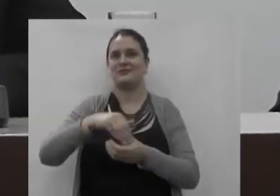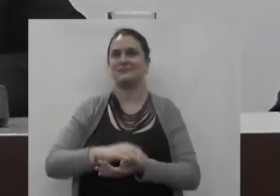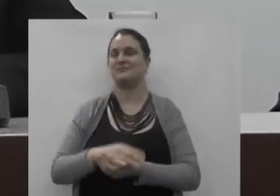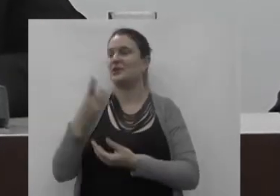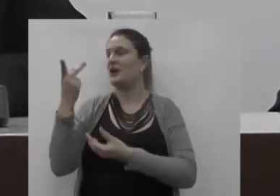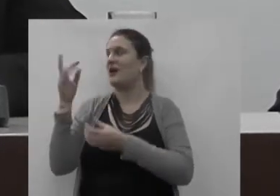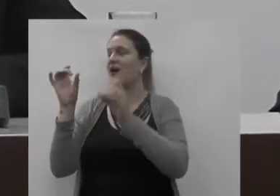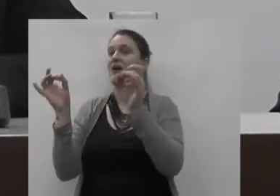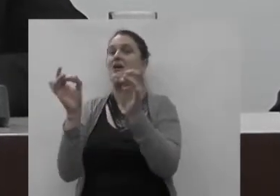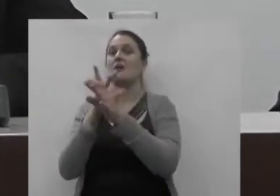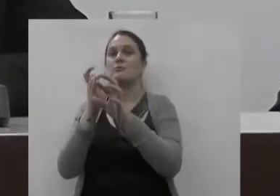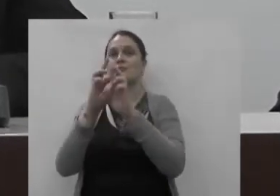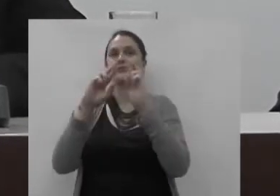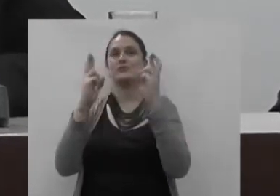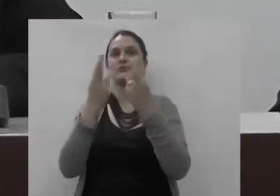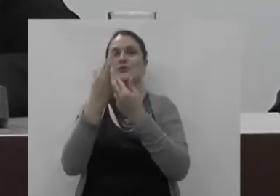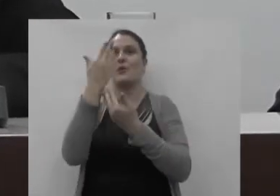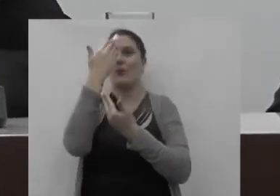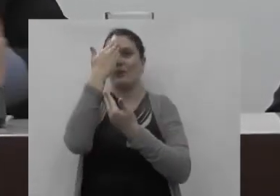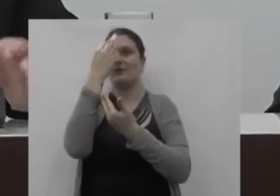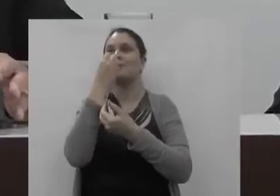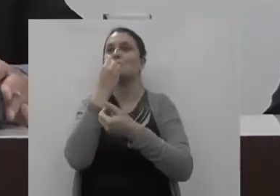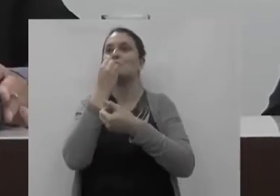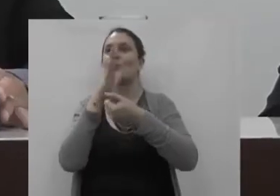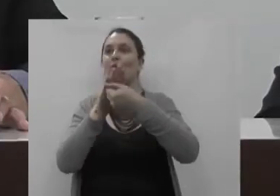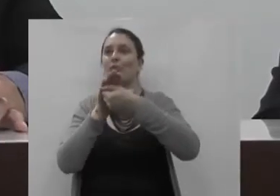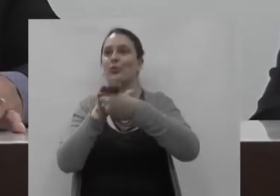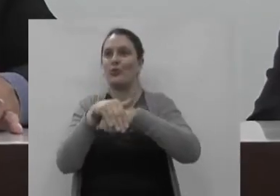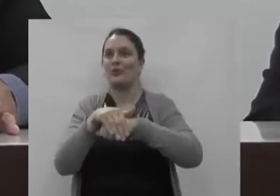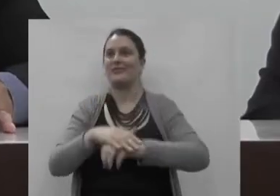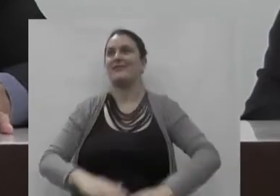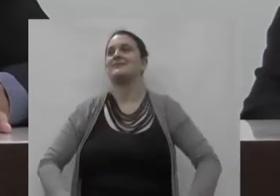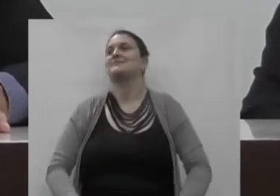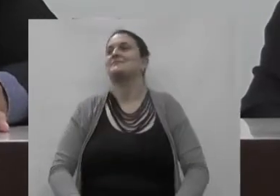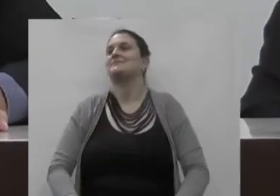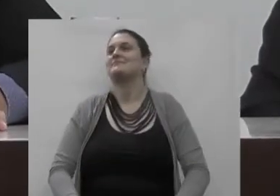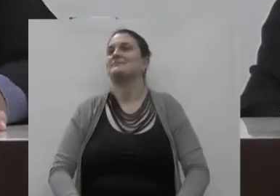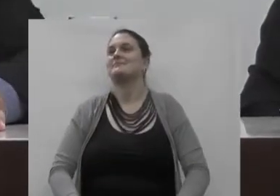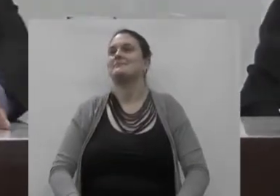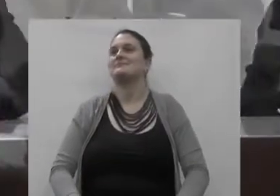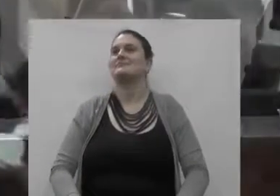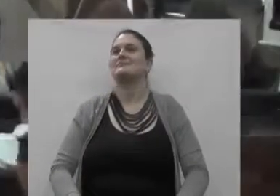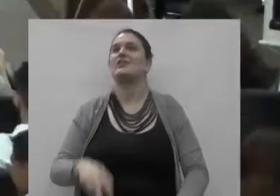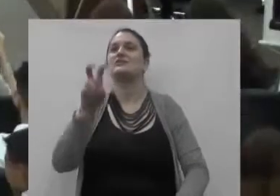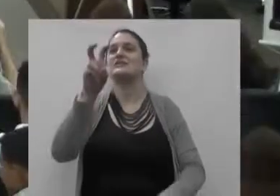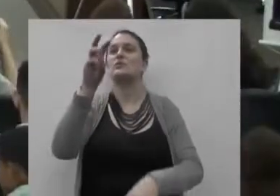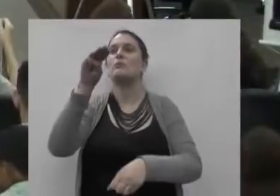vereadores, muito obrigado, uma boa noite. Daqui 5 minutos, então, faremos a reunião extraordinária.